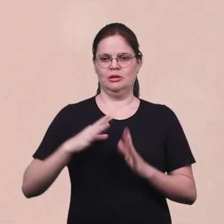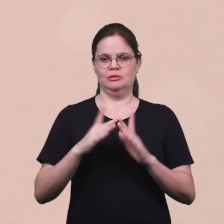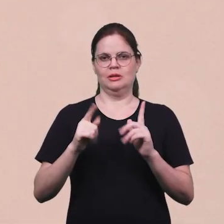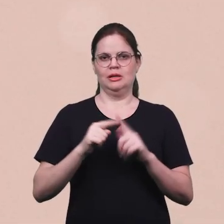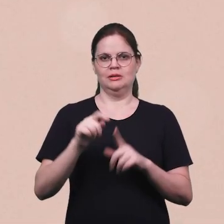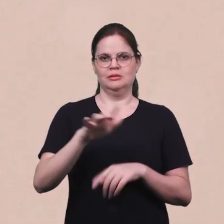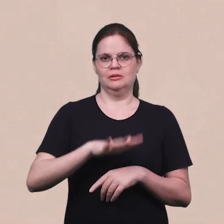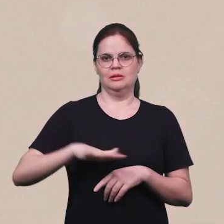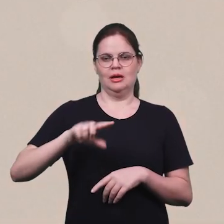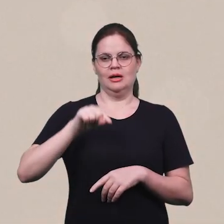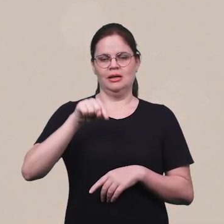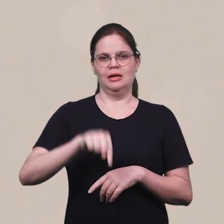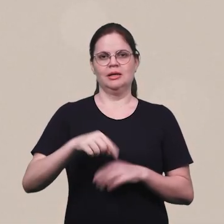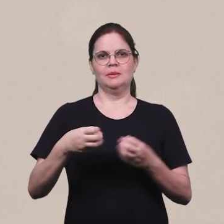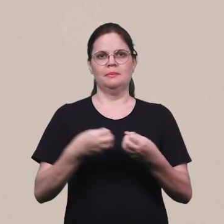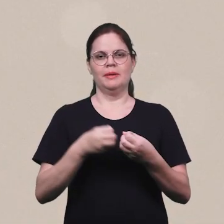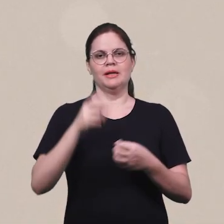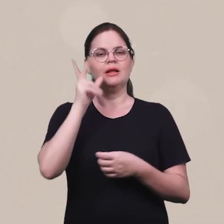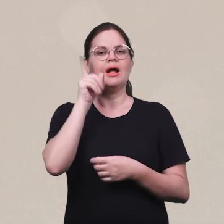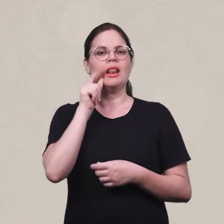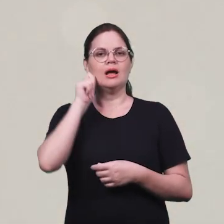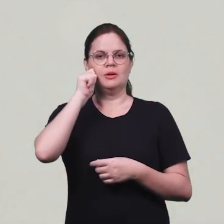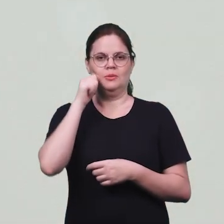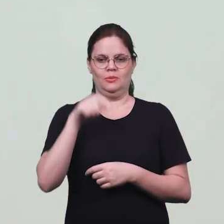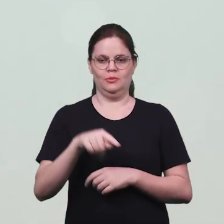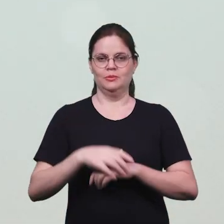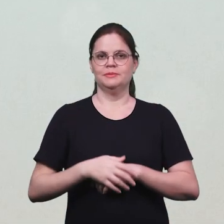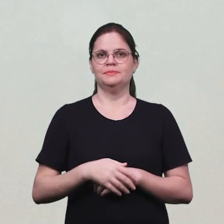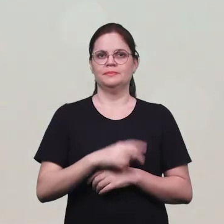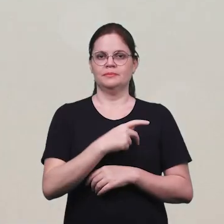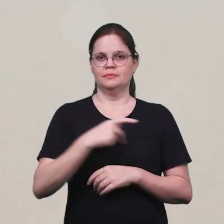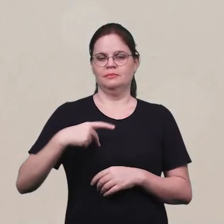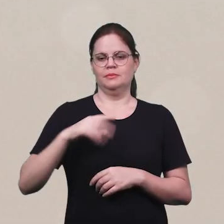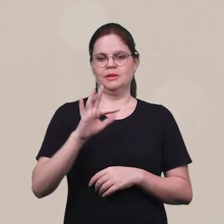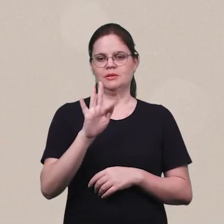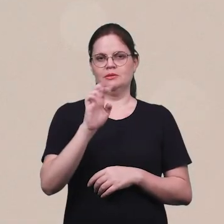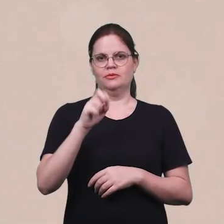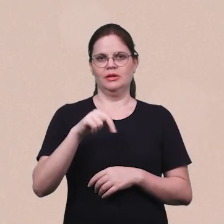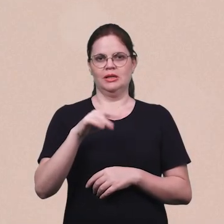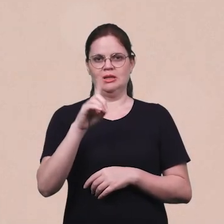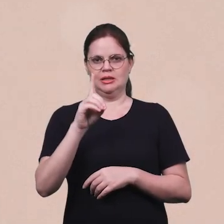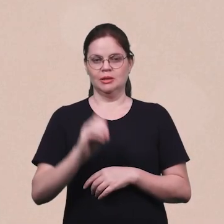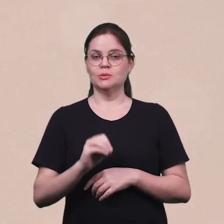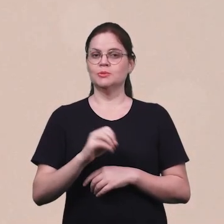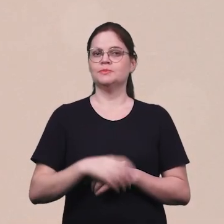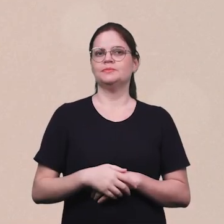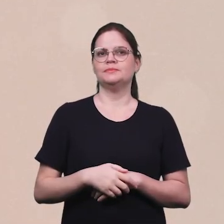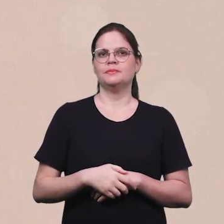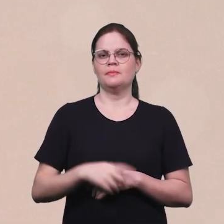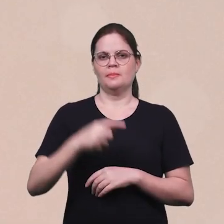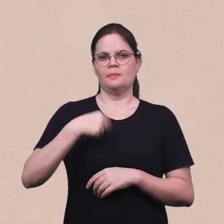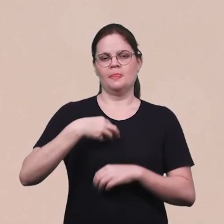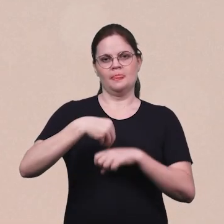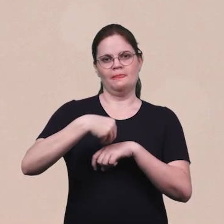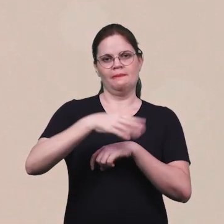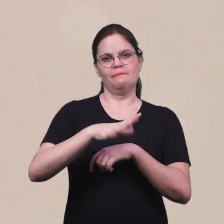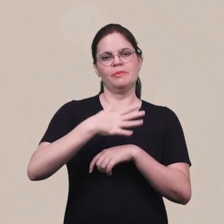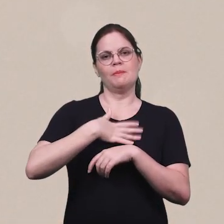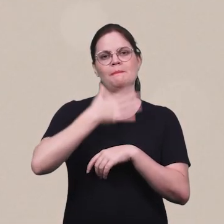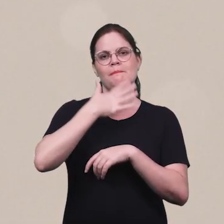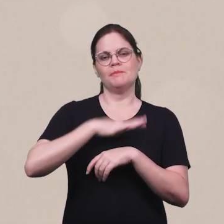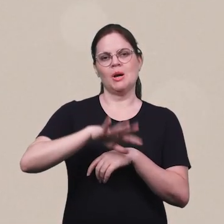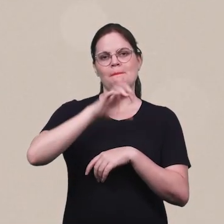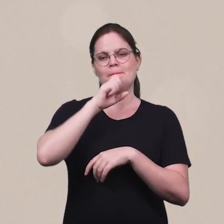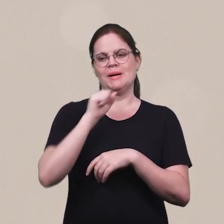Colônia, área de União dos Palmares, Alagoas, Ministério do Pastor Fernando. Estou aqui para fazer a minha homenagem ao meu